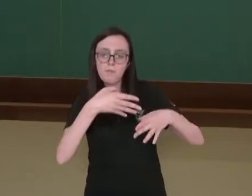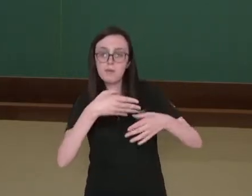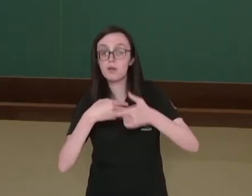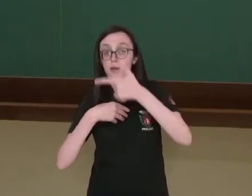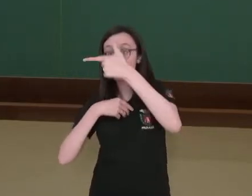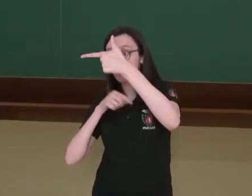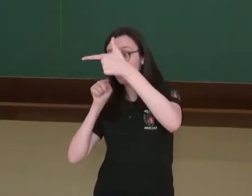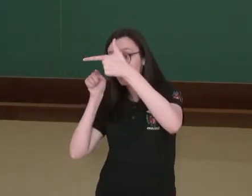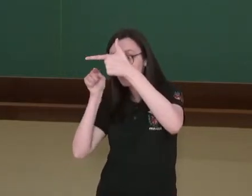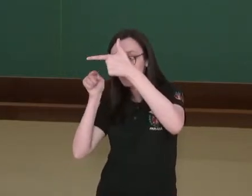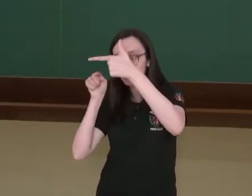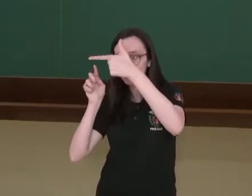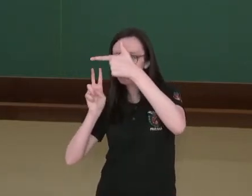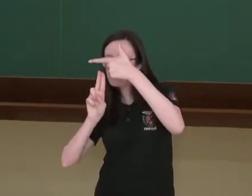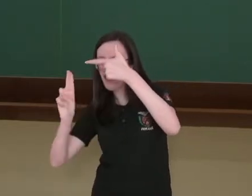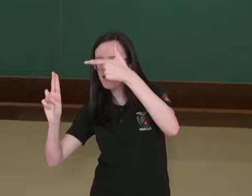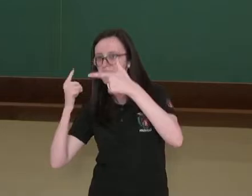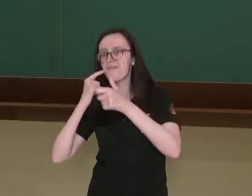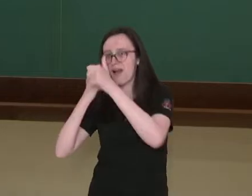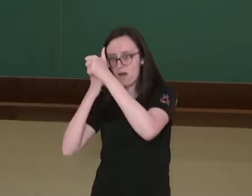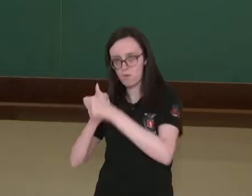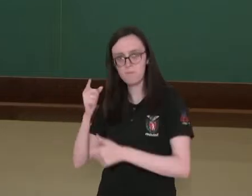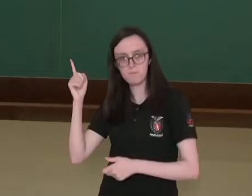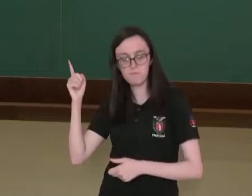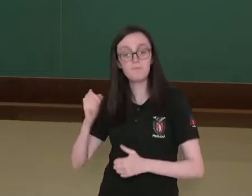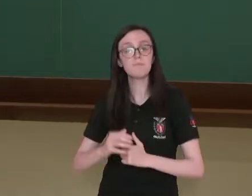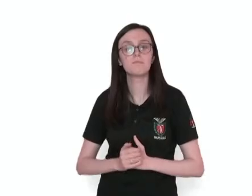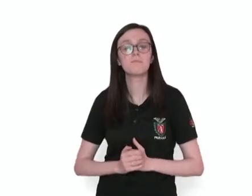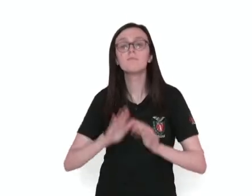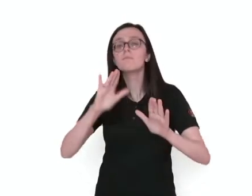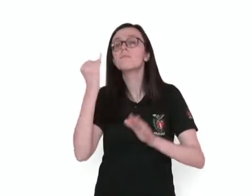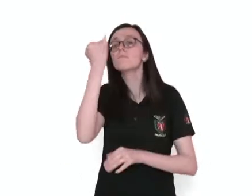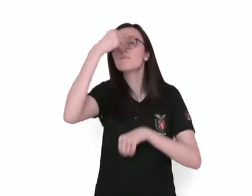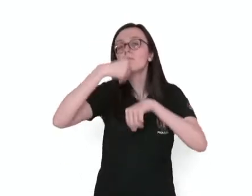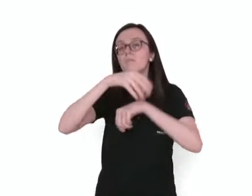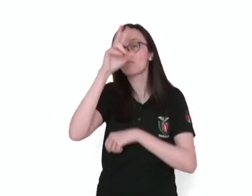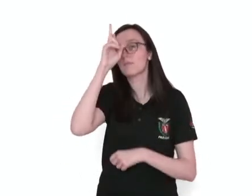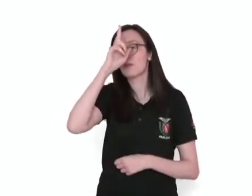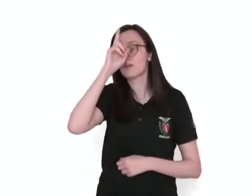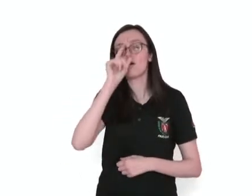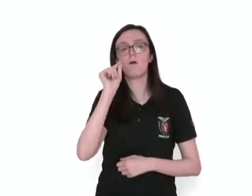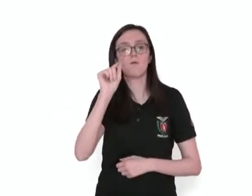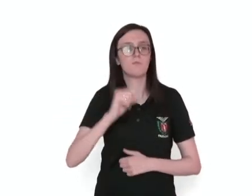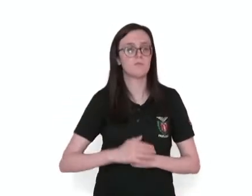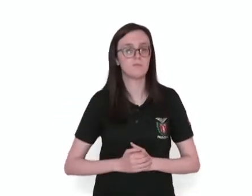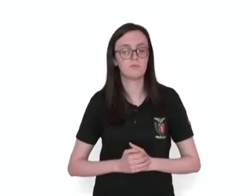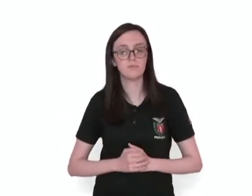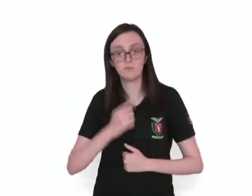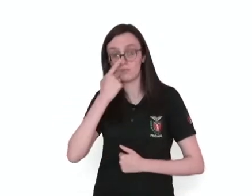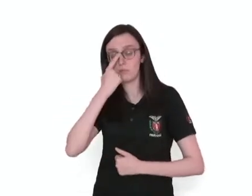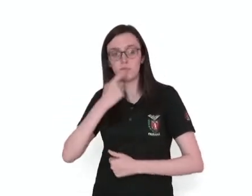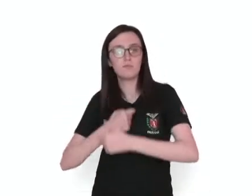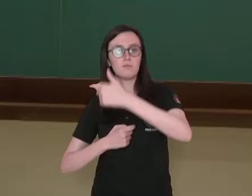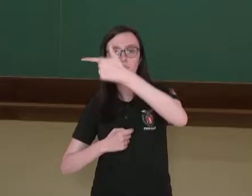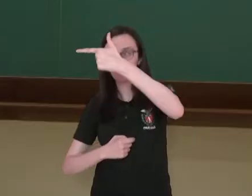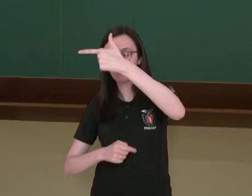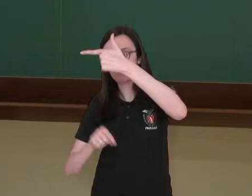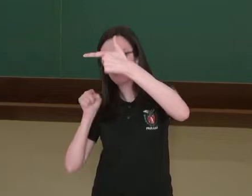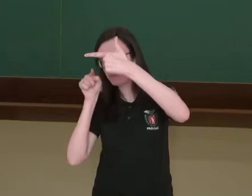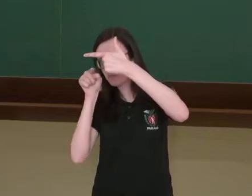nós temos o quociente. Então, vale lembrar que o quociente é o